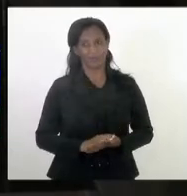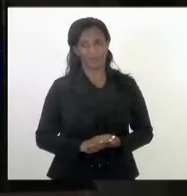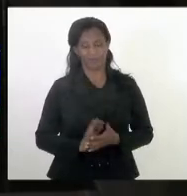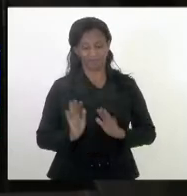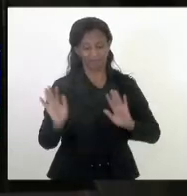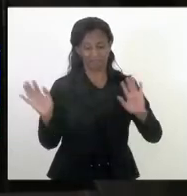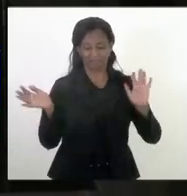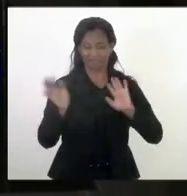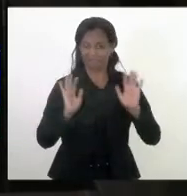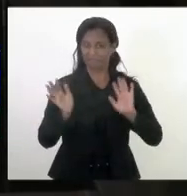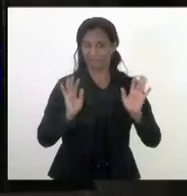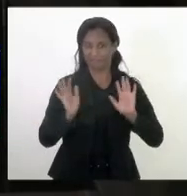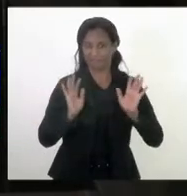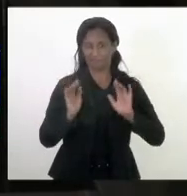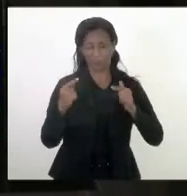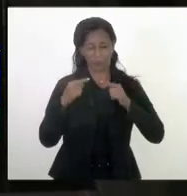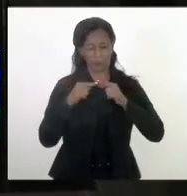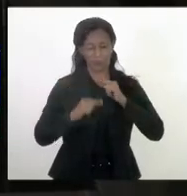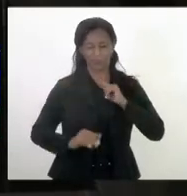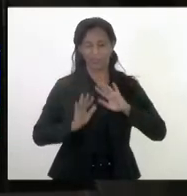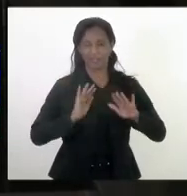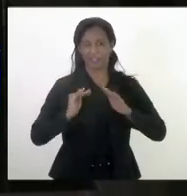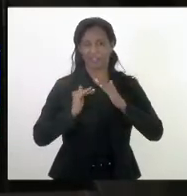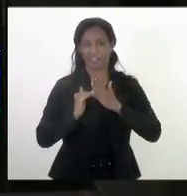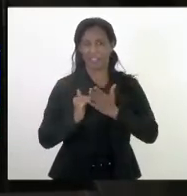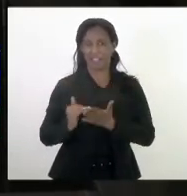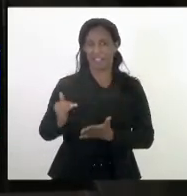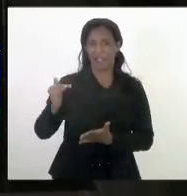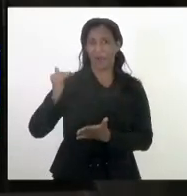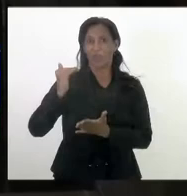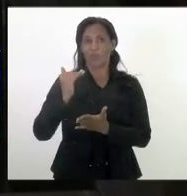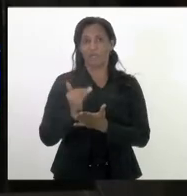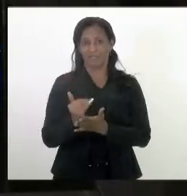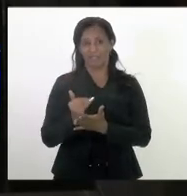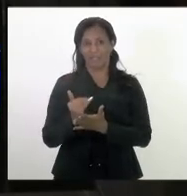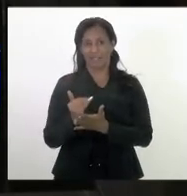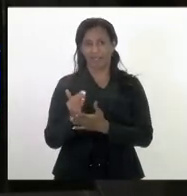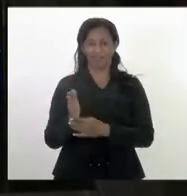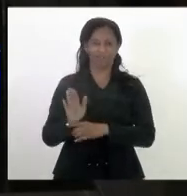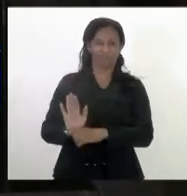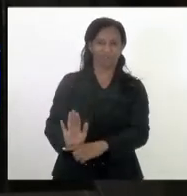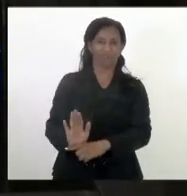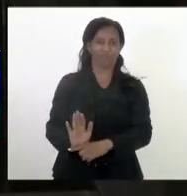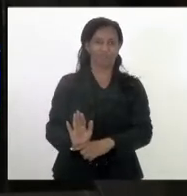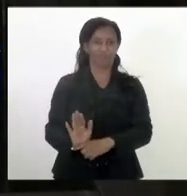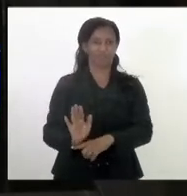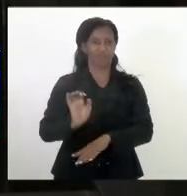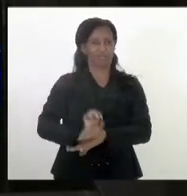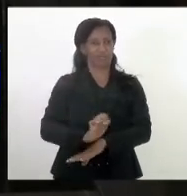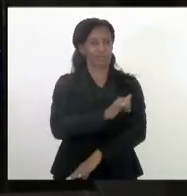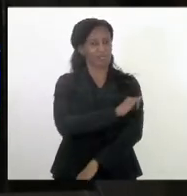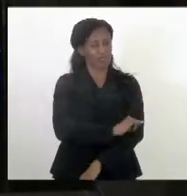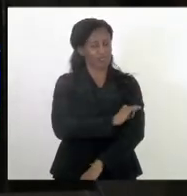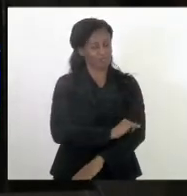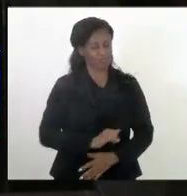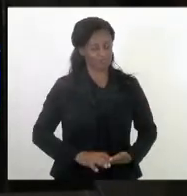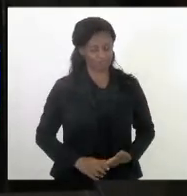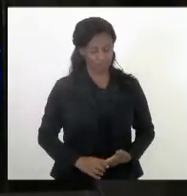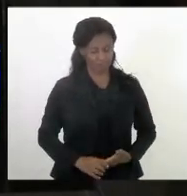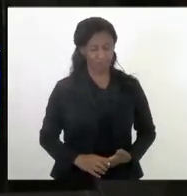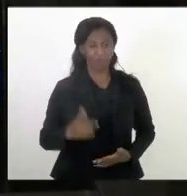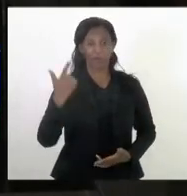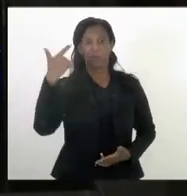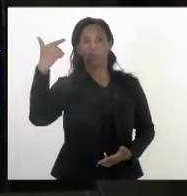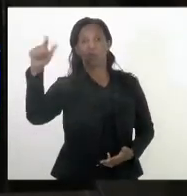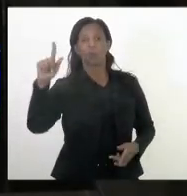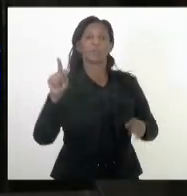não curto muito, que é a gente aumentar o assistencialismo no estado do Rio de Janeiro. Uma outra questão